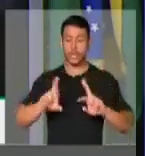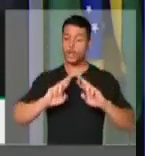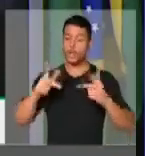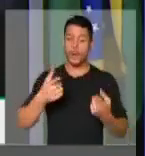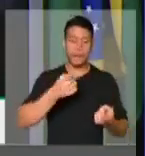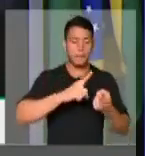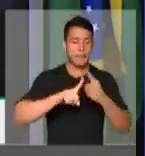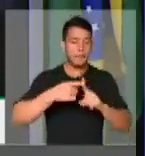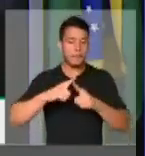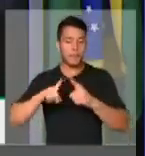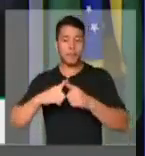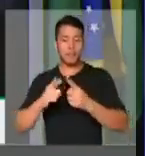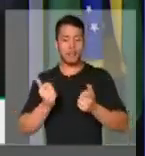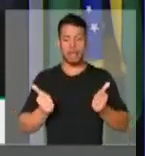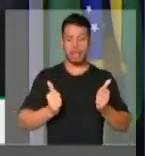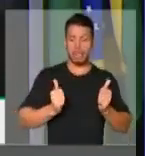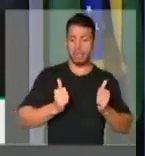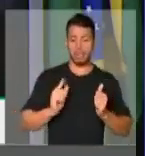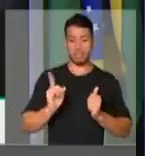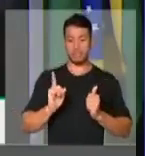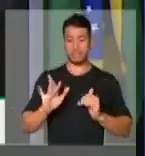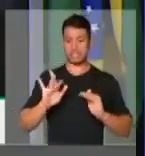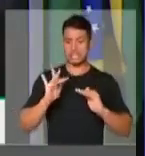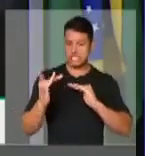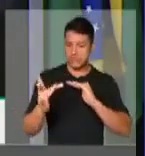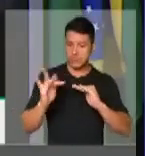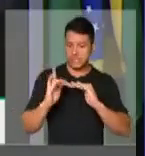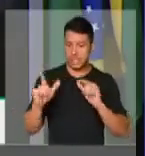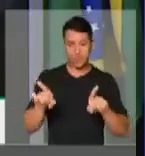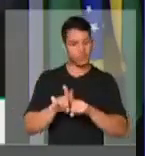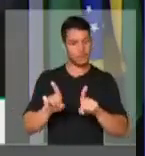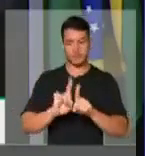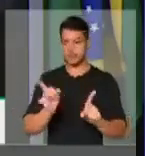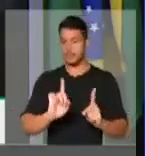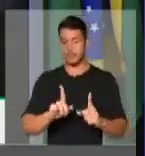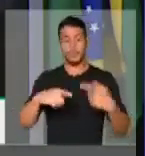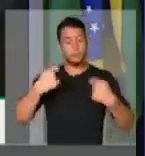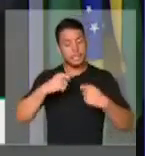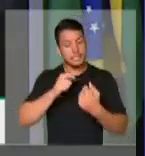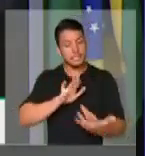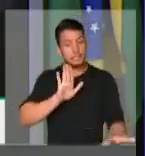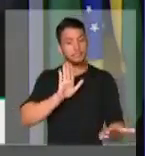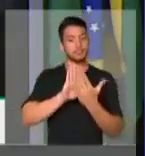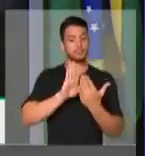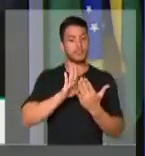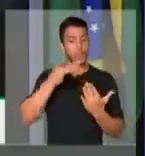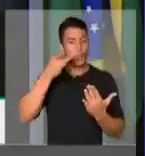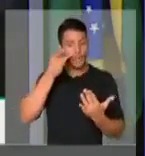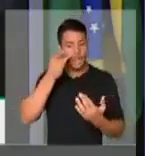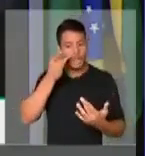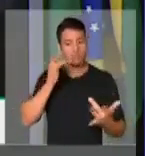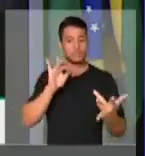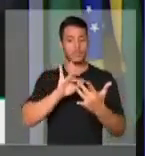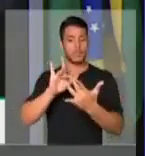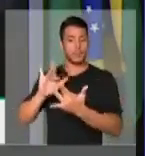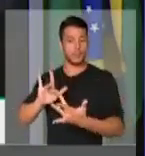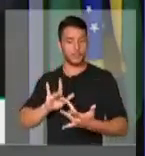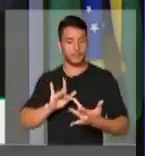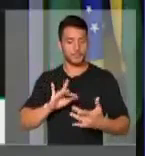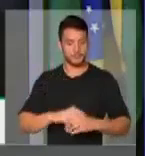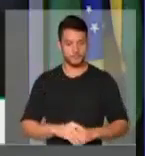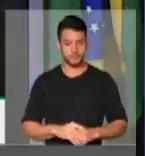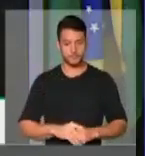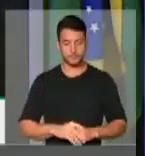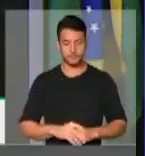osmose, e muito menos pelas redes sociais. Tampouco o resultado das urnas garante a aprovação de uma reforma desse